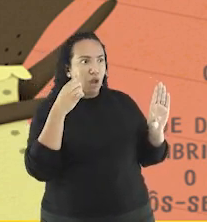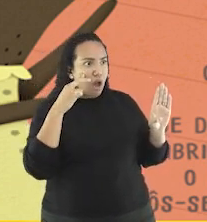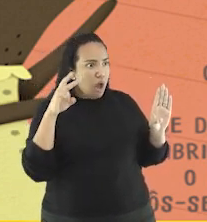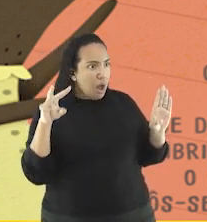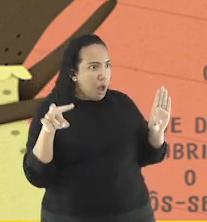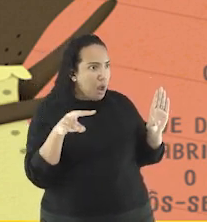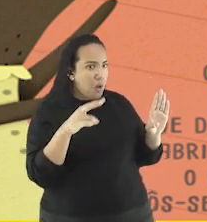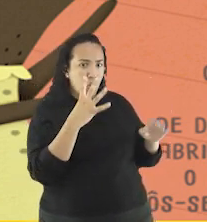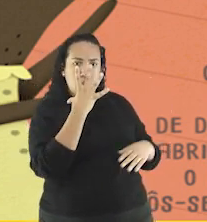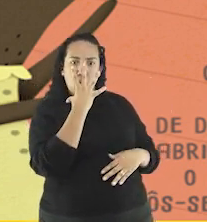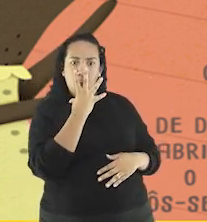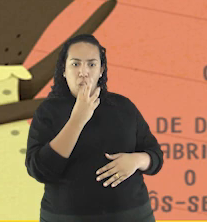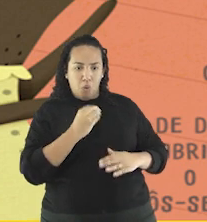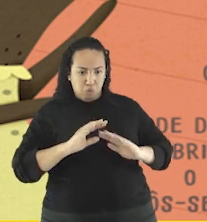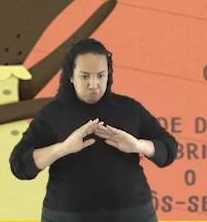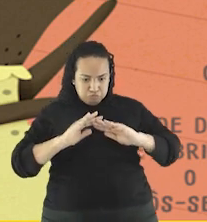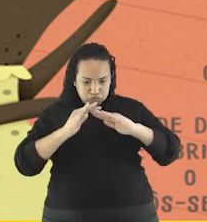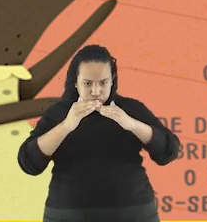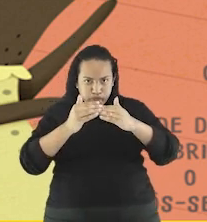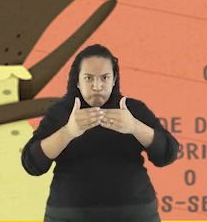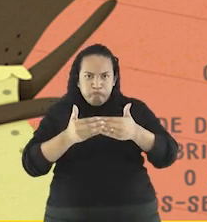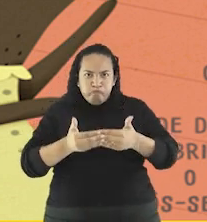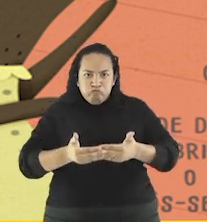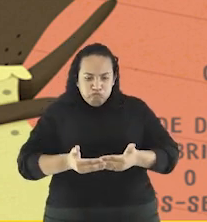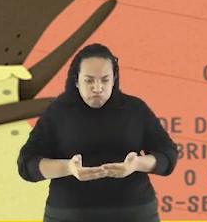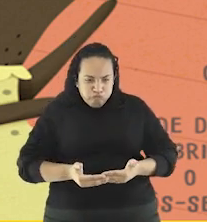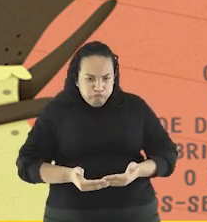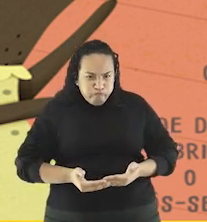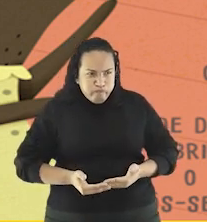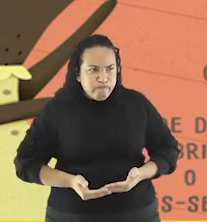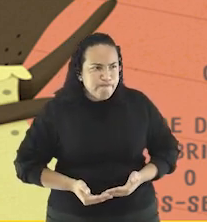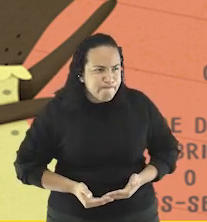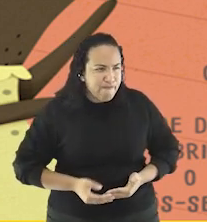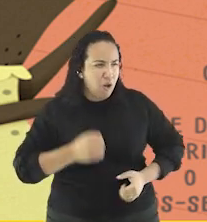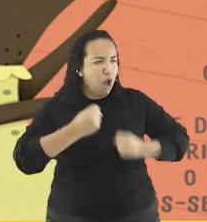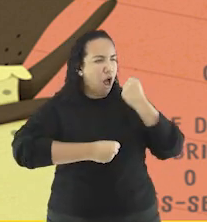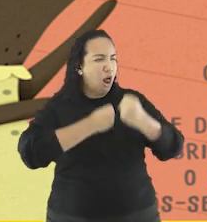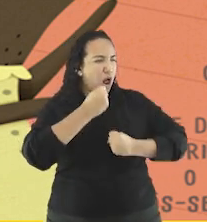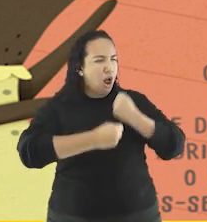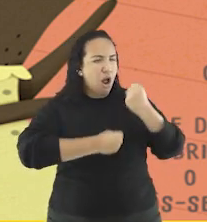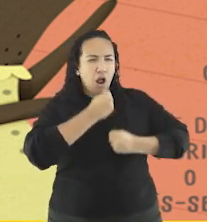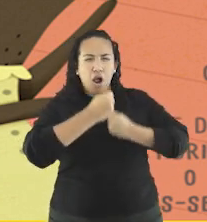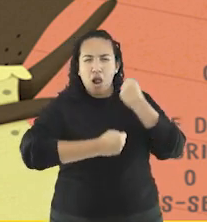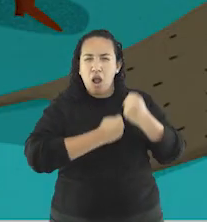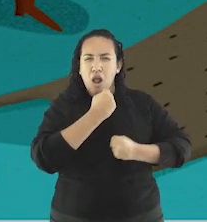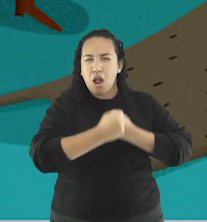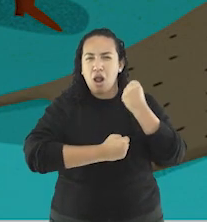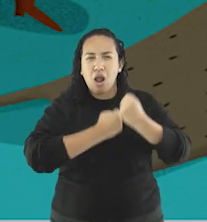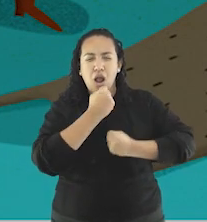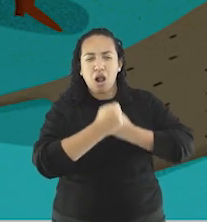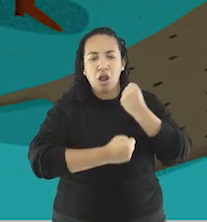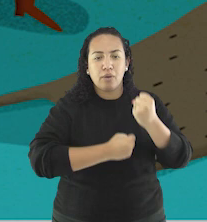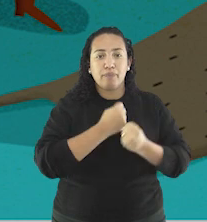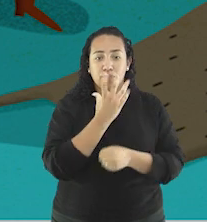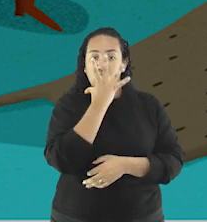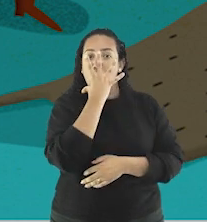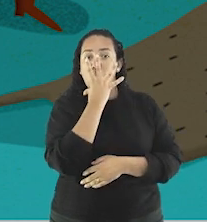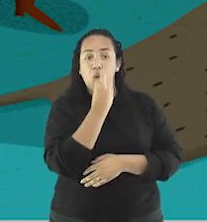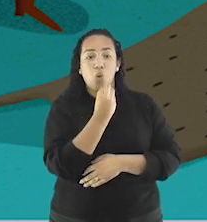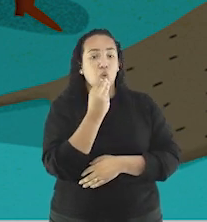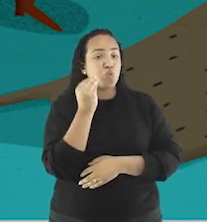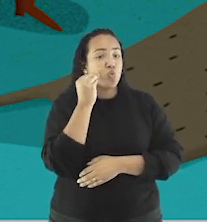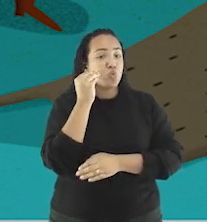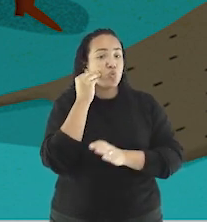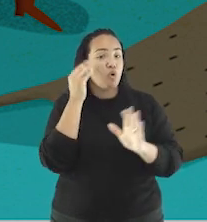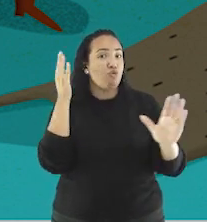Quando viu o lobo de barriga cheia, pôs-se a correr atrás dele. O lobo